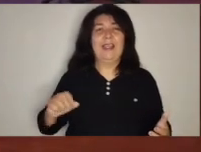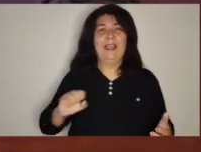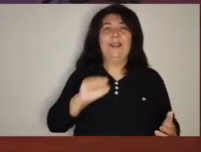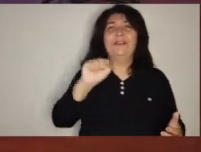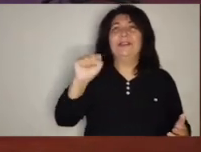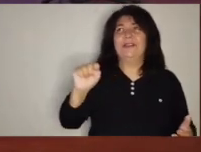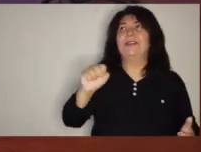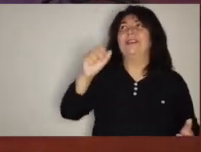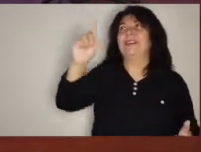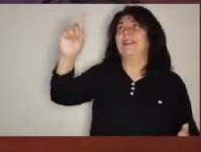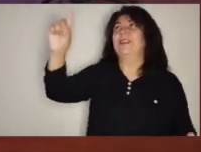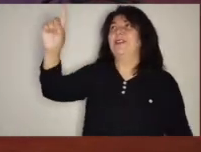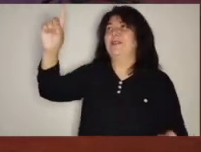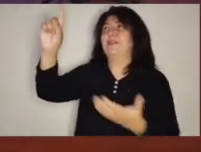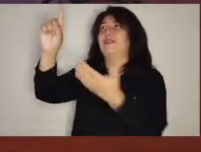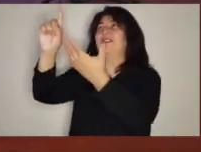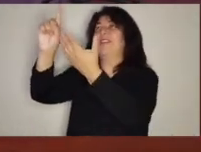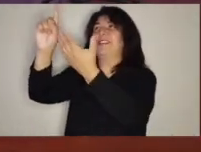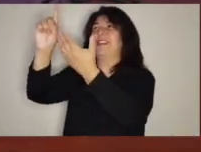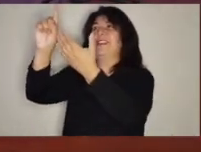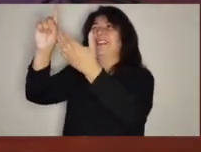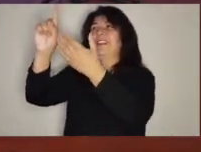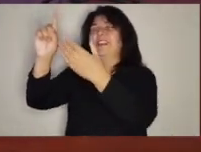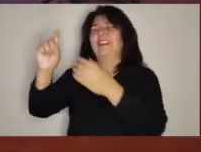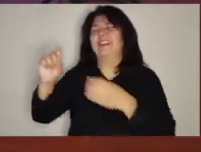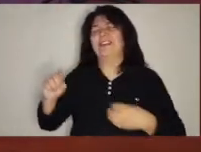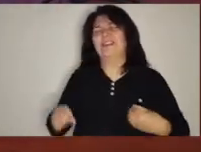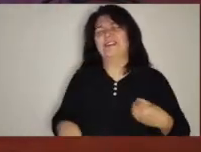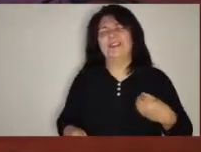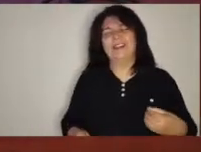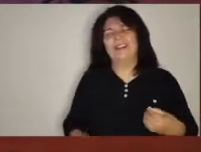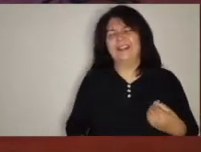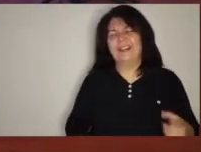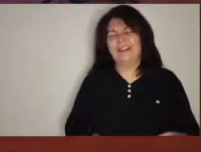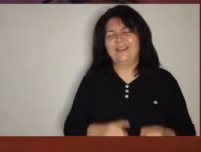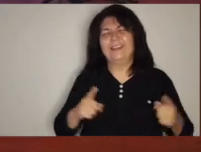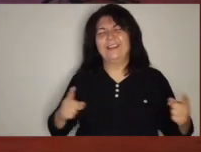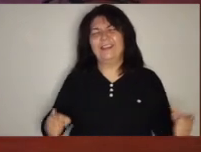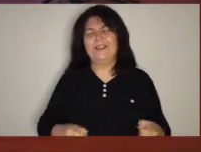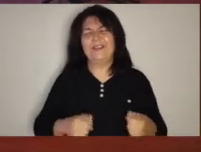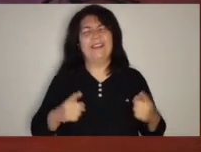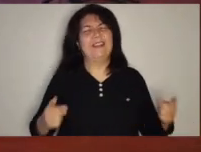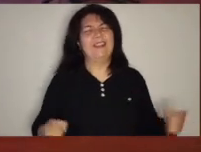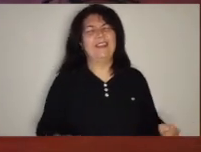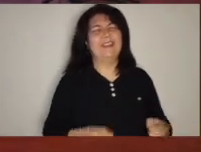Deus, palavras de vida eterna. Pra onde eu